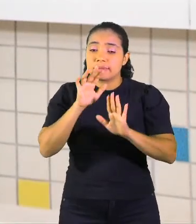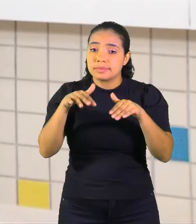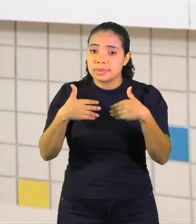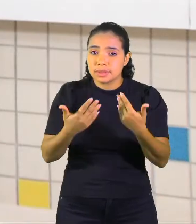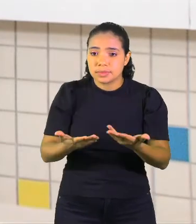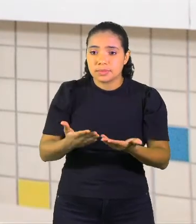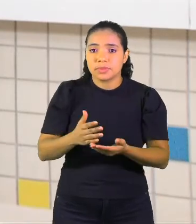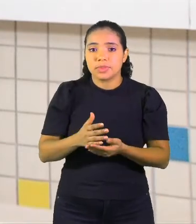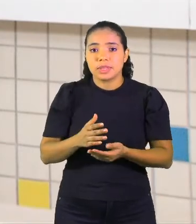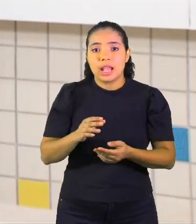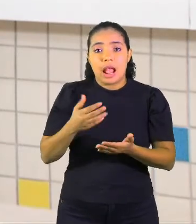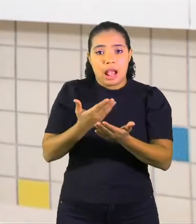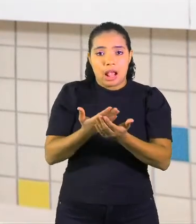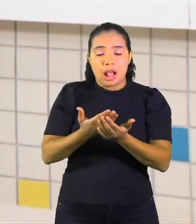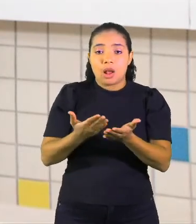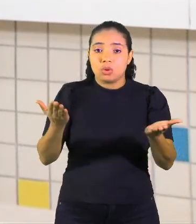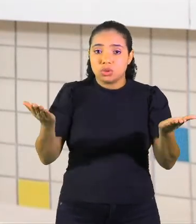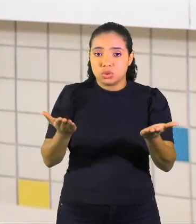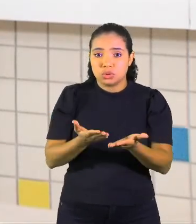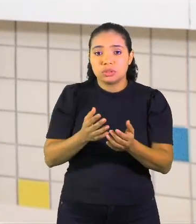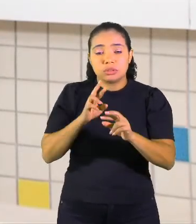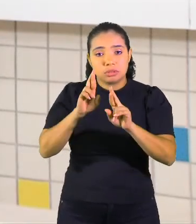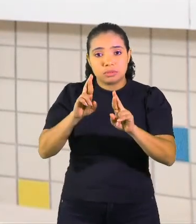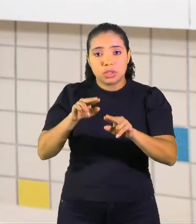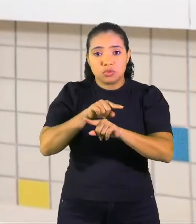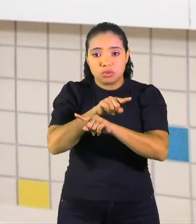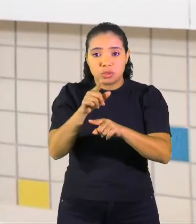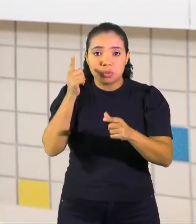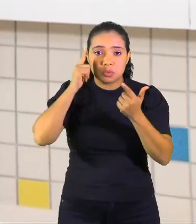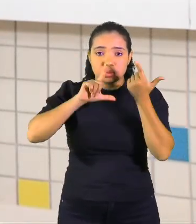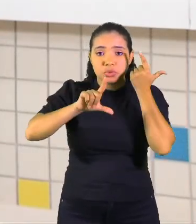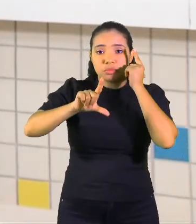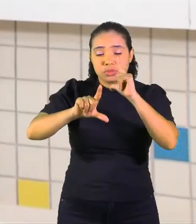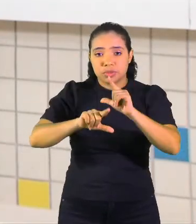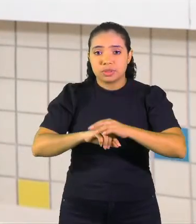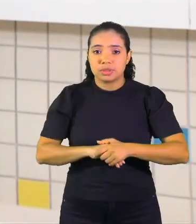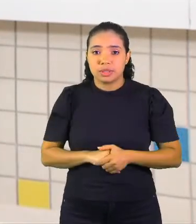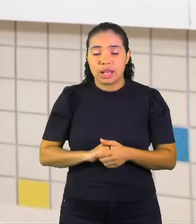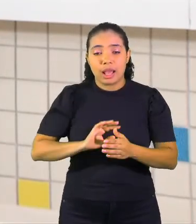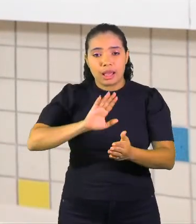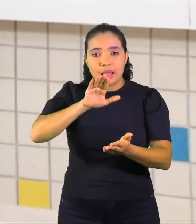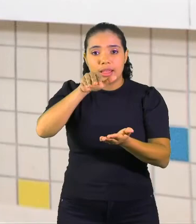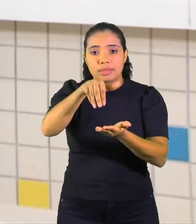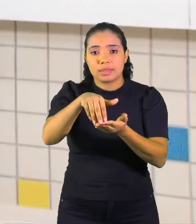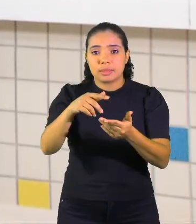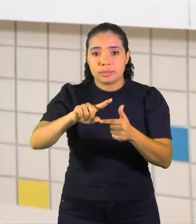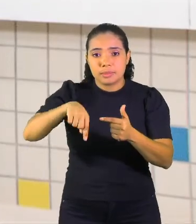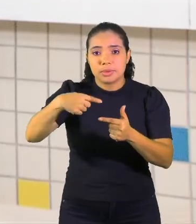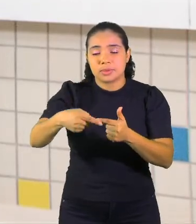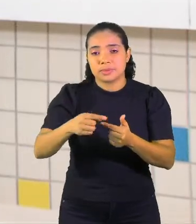pessoal, essa foi a nossa aula de hoje. Espero que vocês tenham gostado e até a próxima.